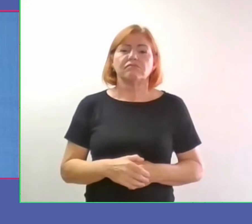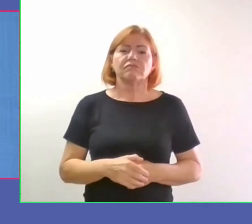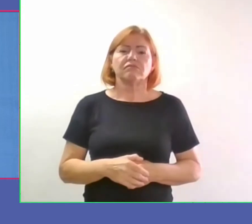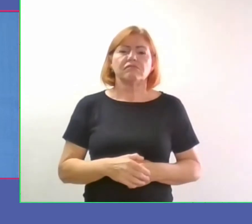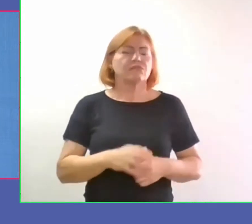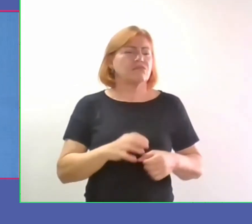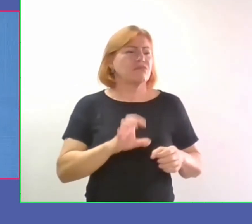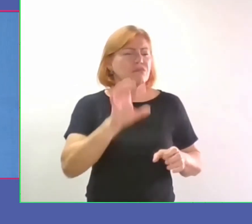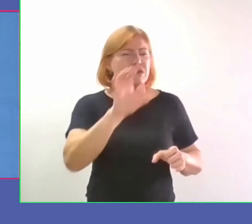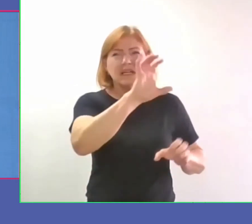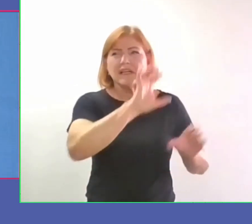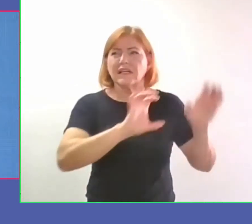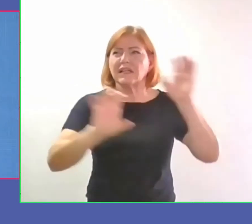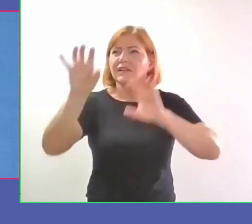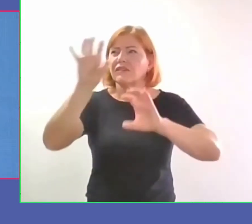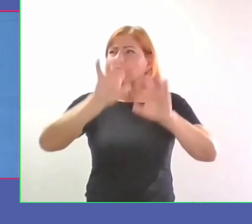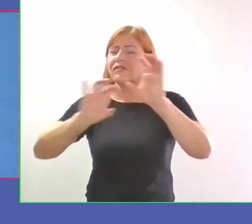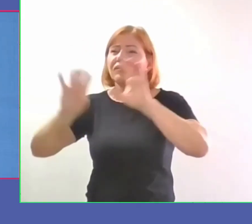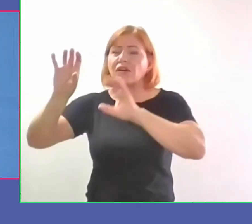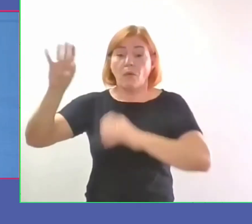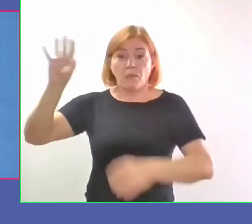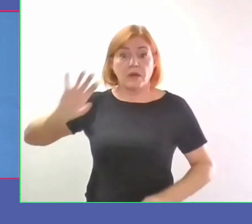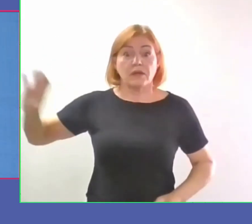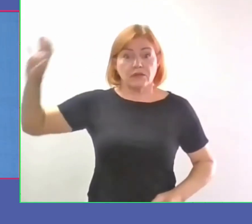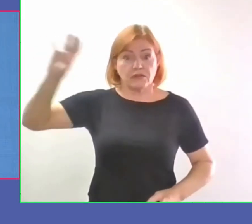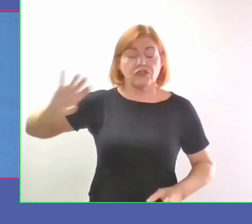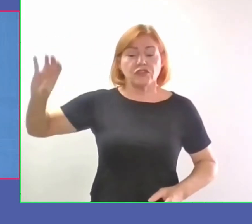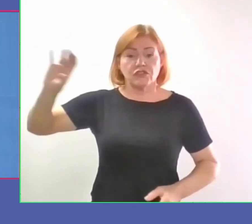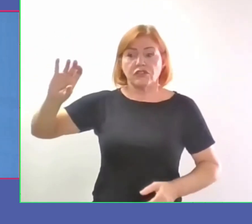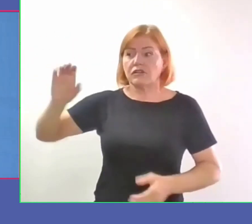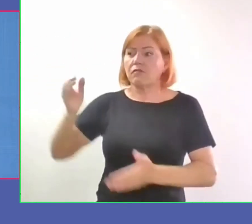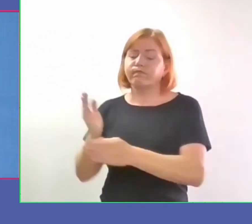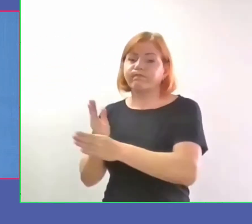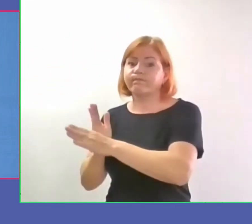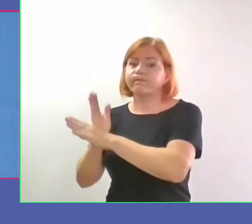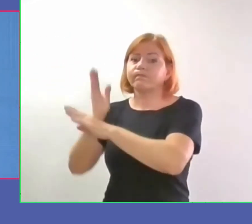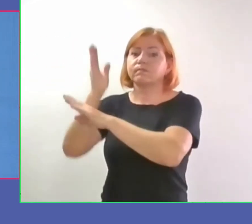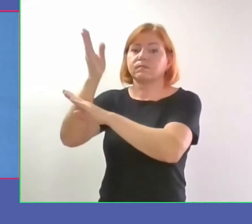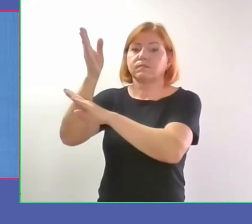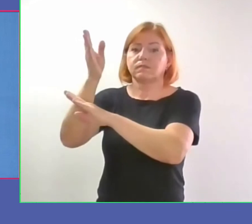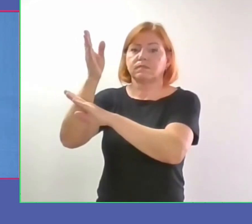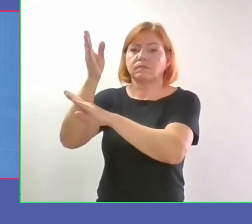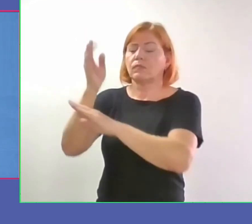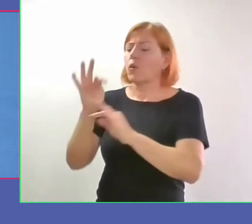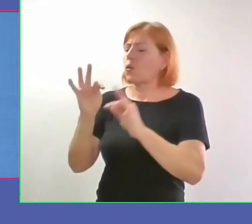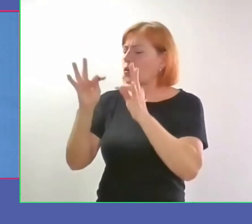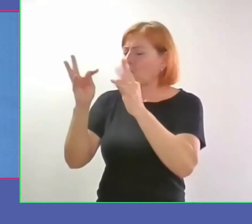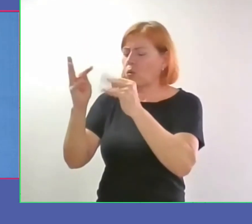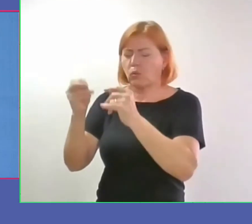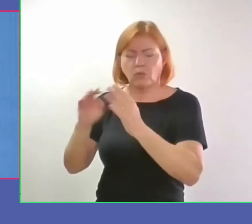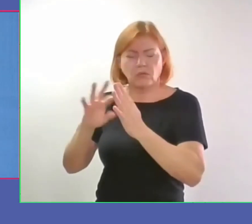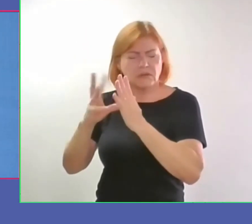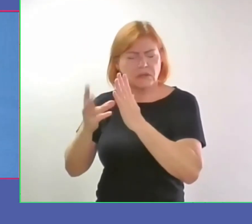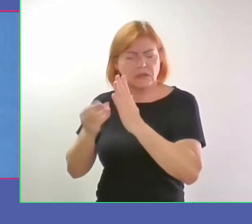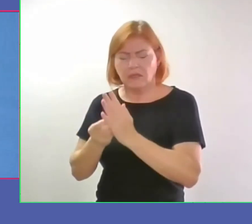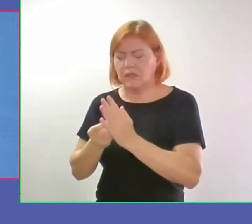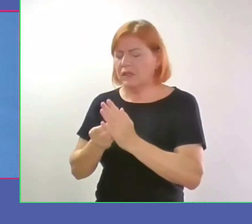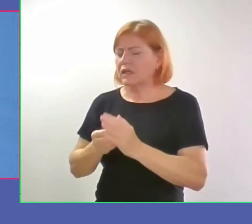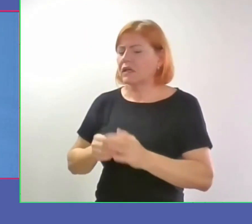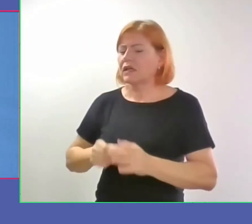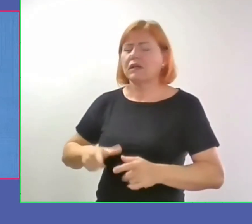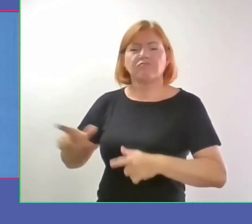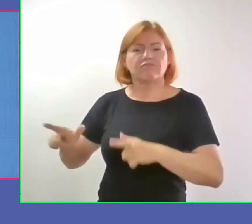o SEAP funciona, os colportores estão funcionando, a igreja está funcionando, números,